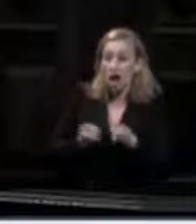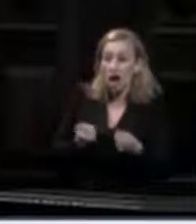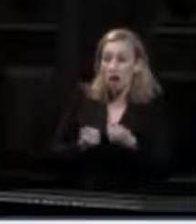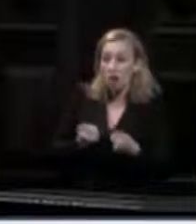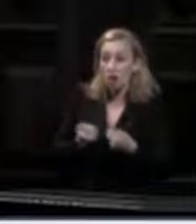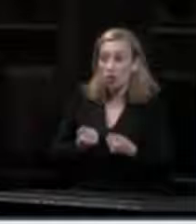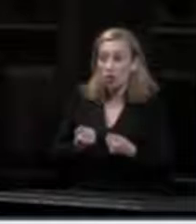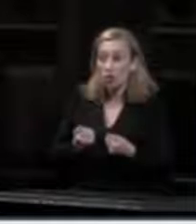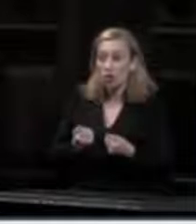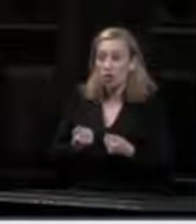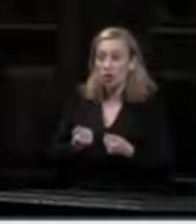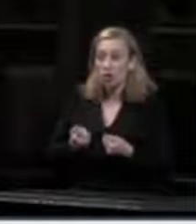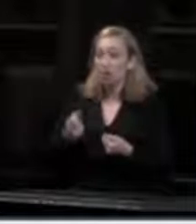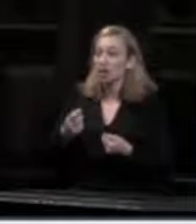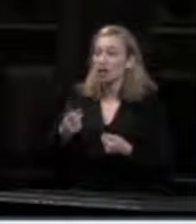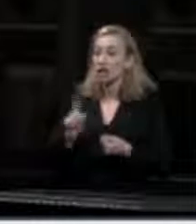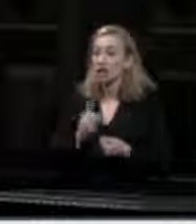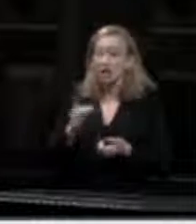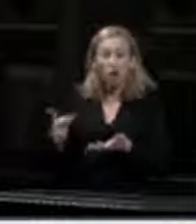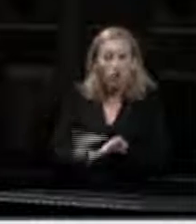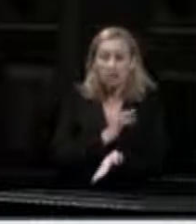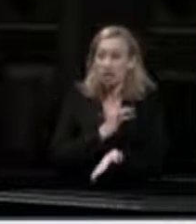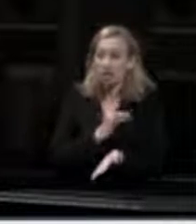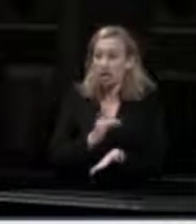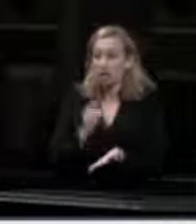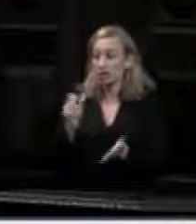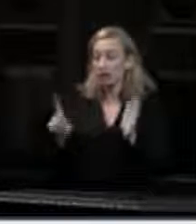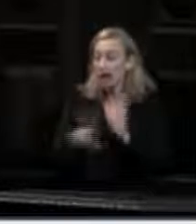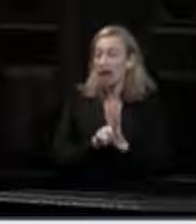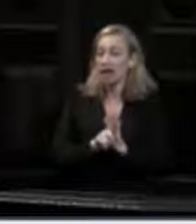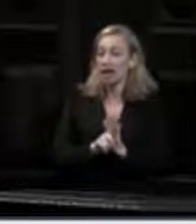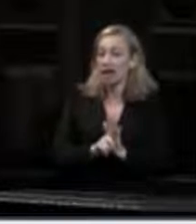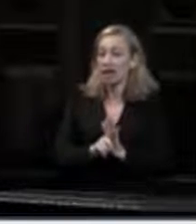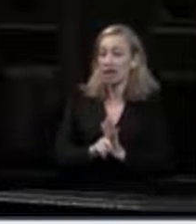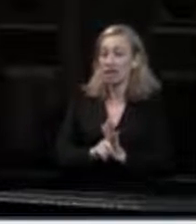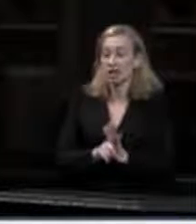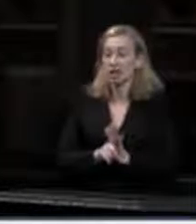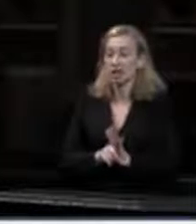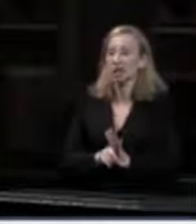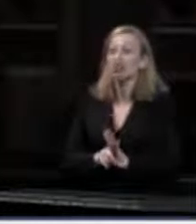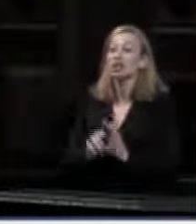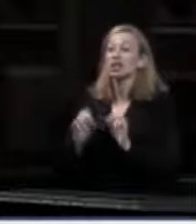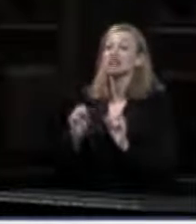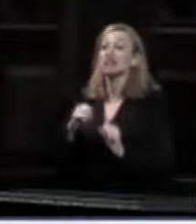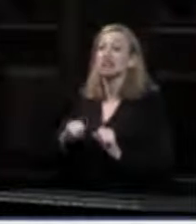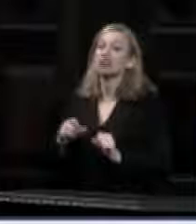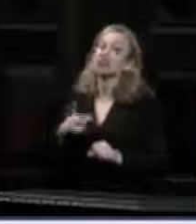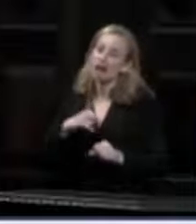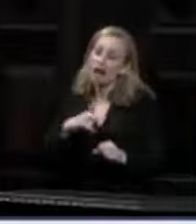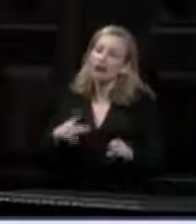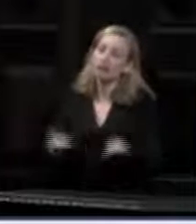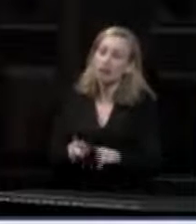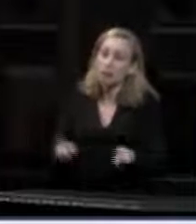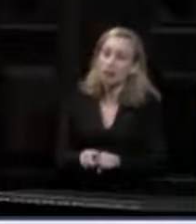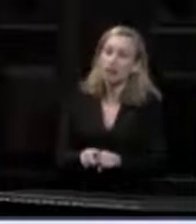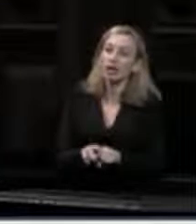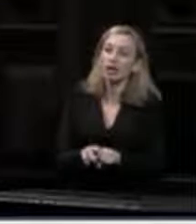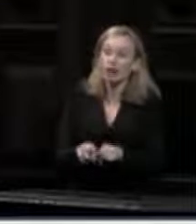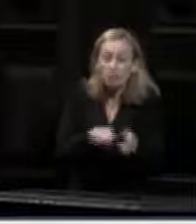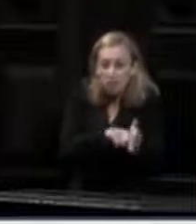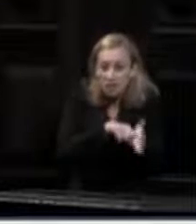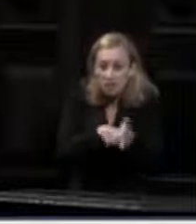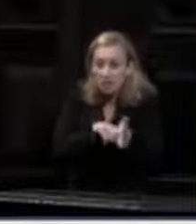realmente também passar por todo esse crivo de uma análise, por exemplo, na ficha do